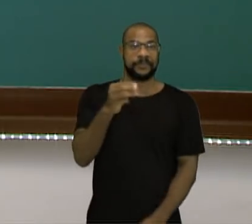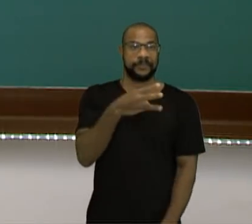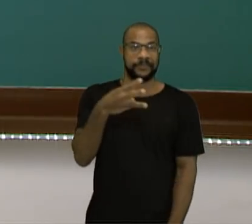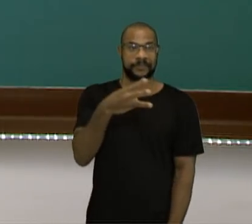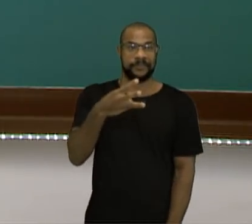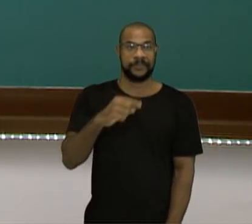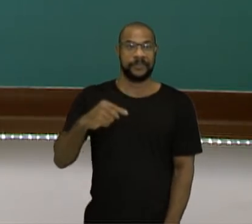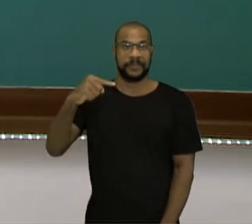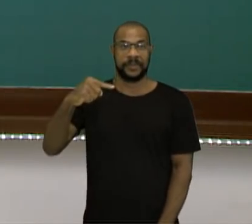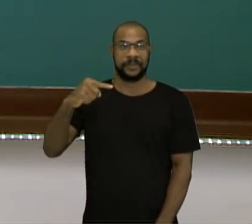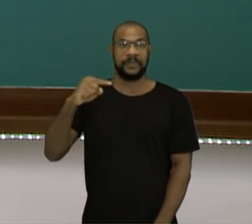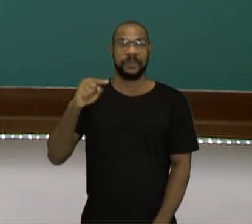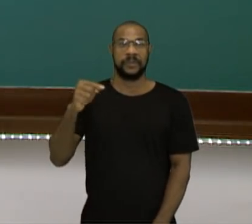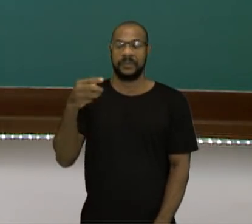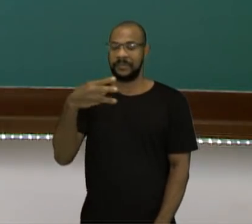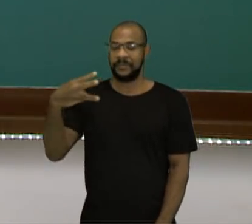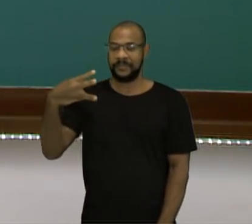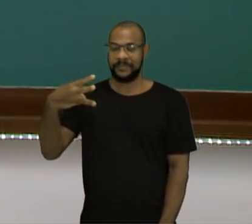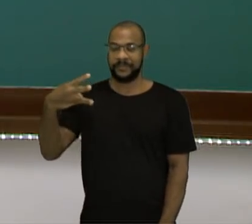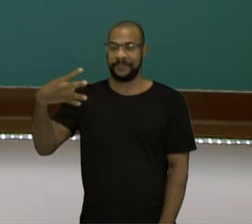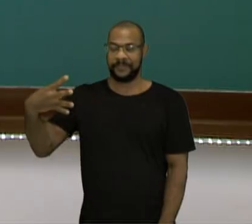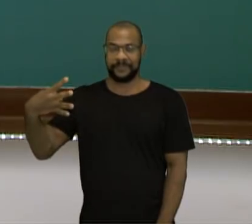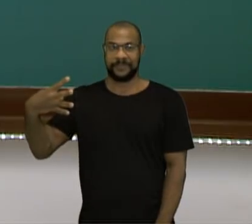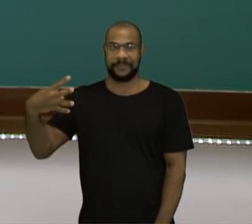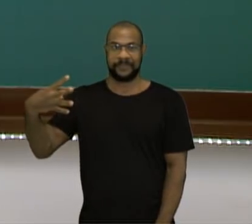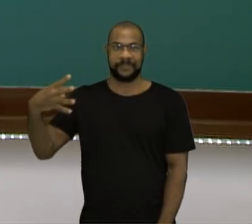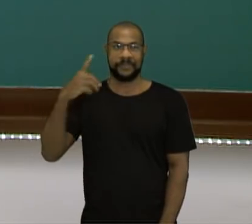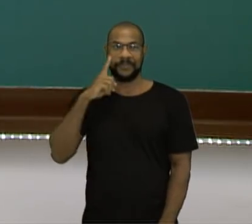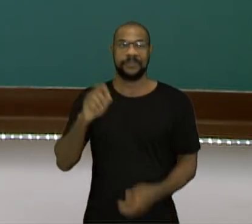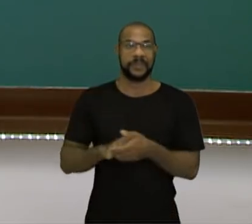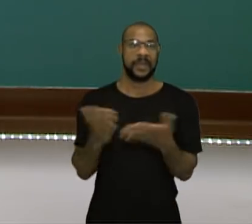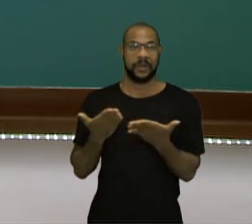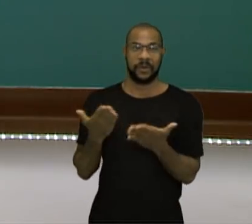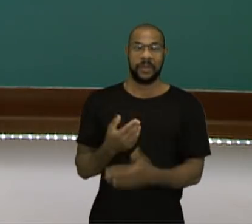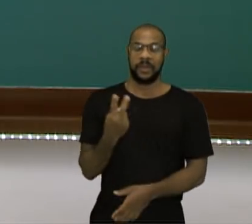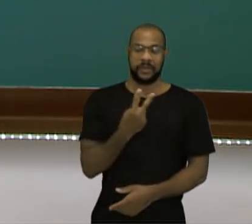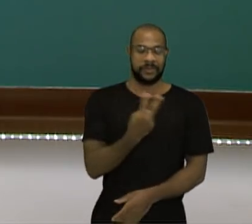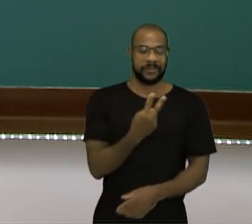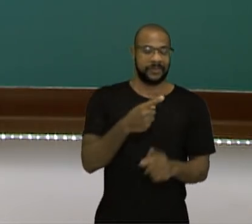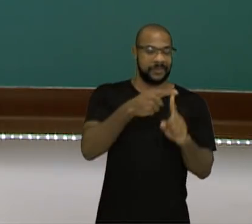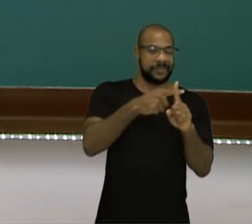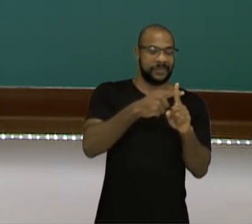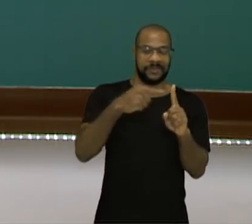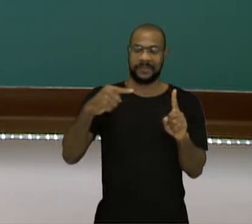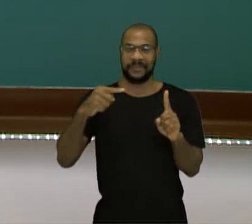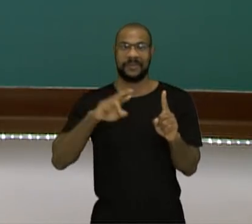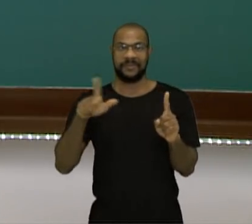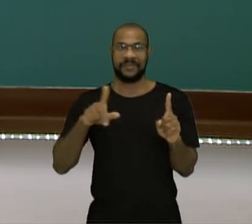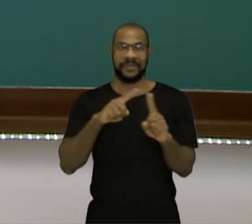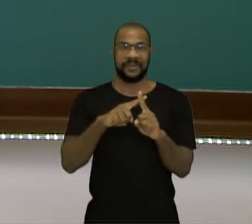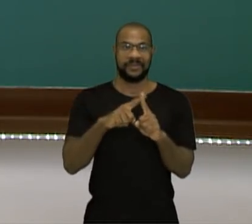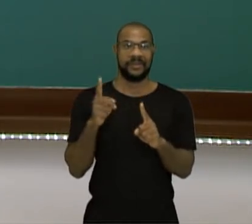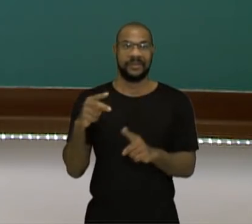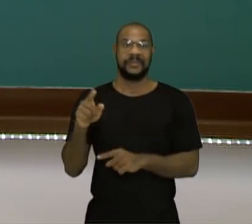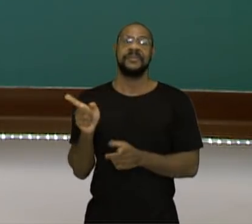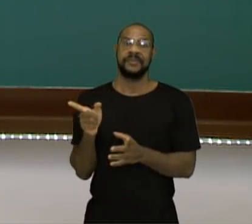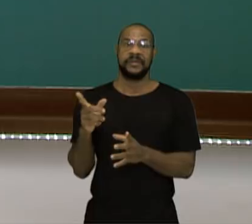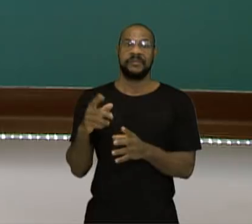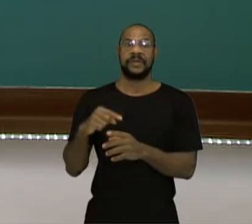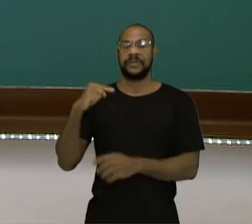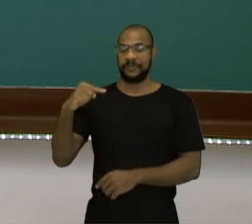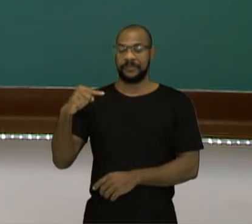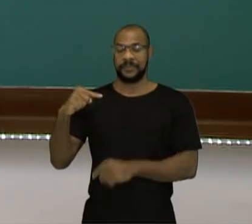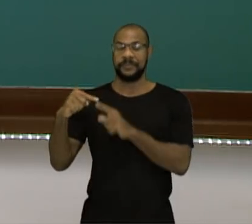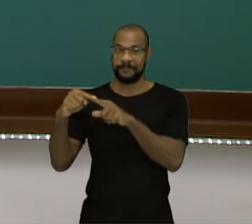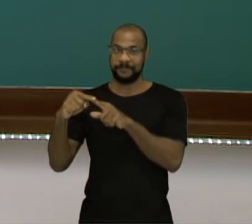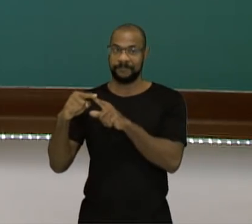números negativos. Agora eu tenho a situação, dois números com sinal diferente, vou diminuir e pôr a resposta,